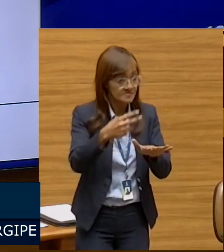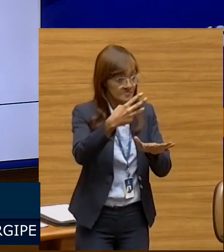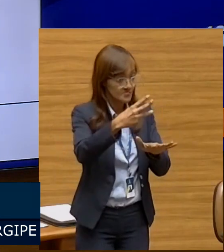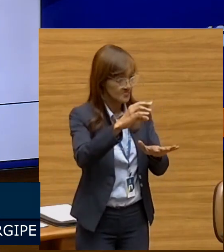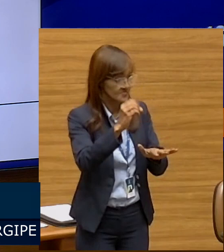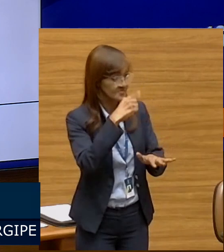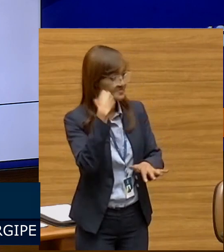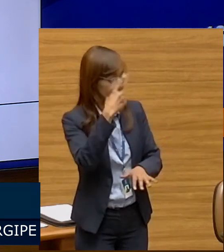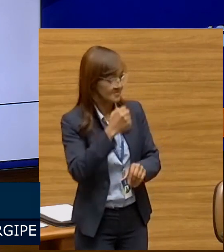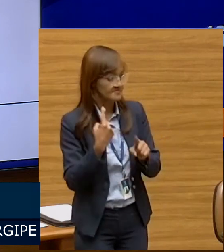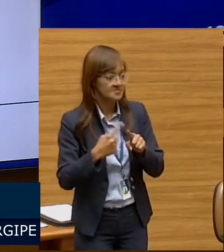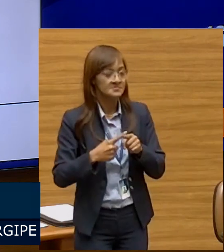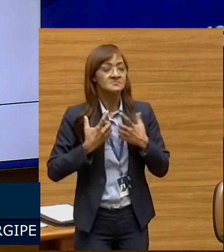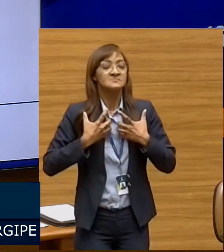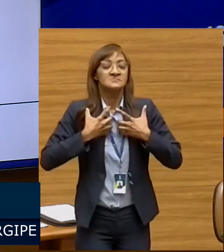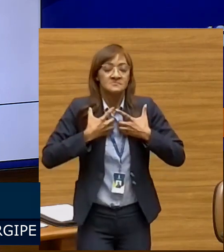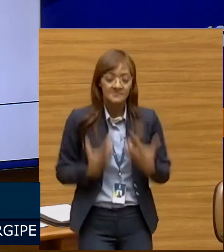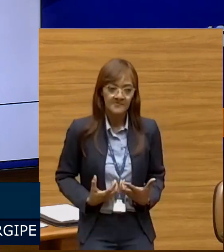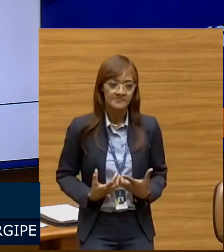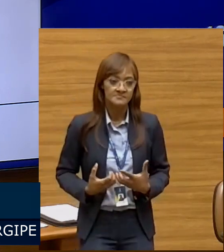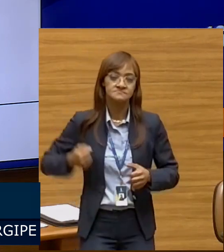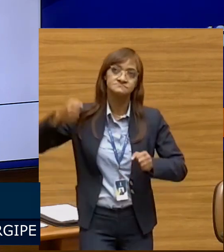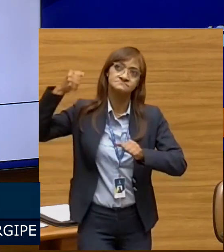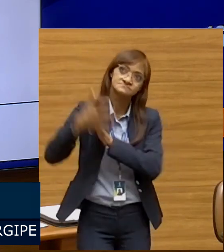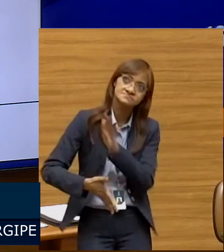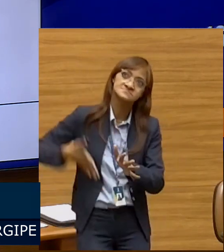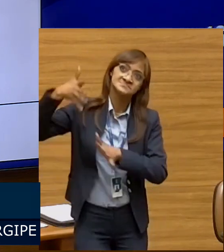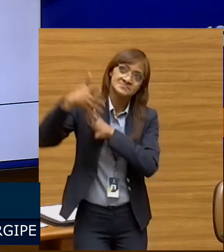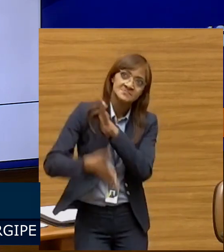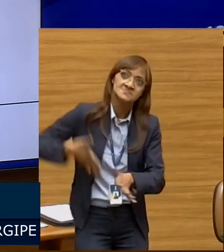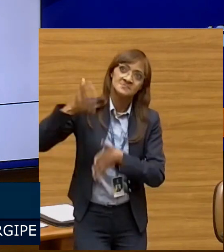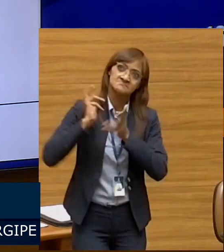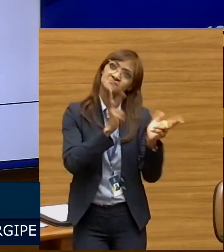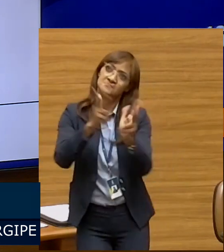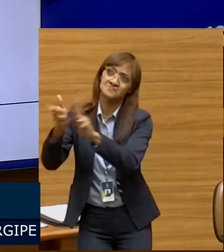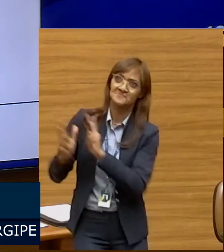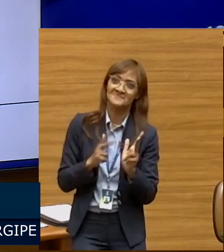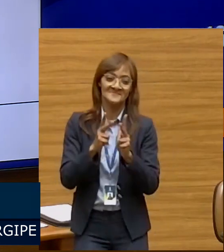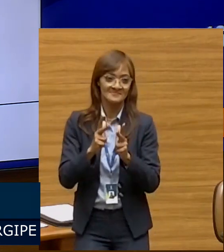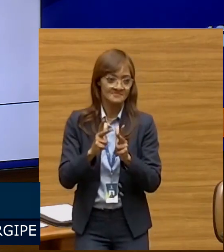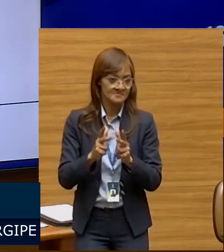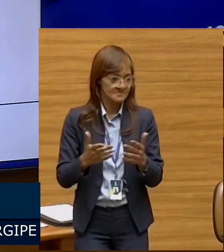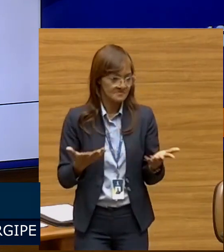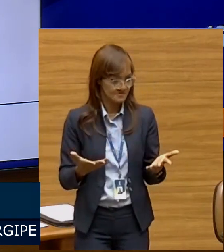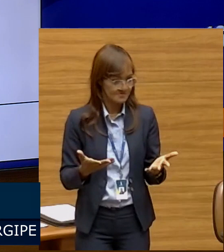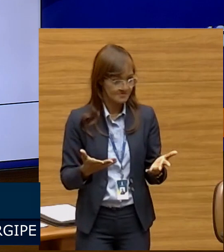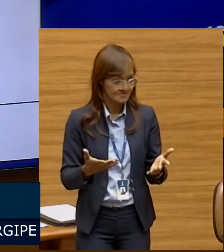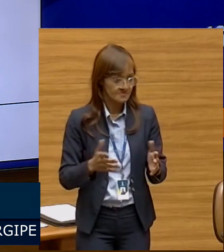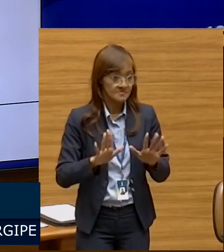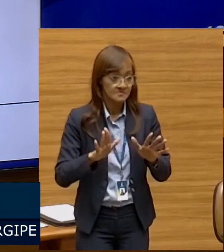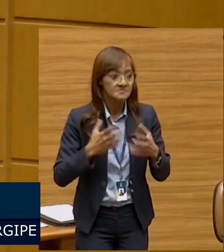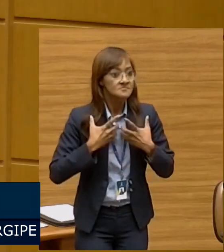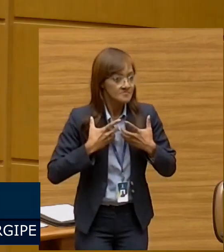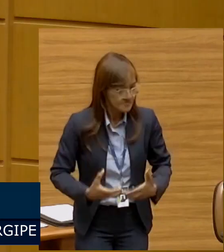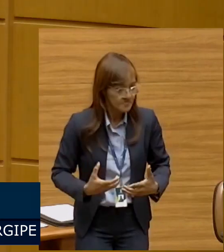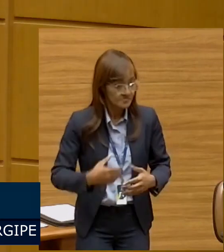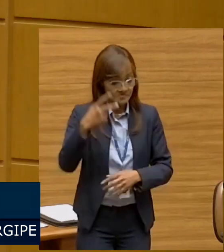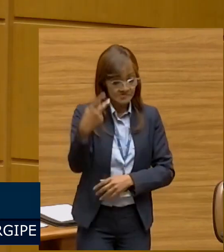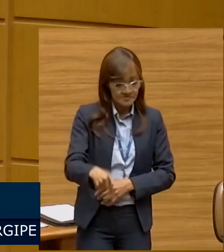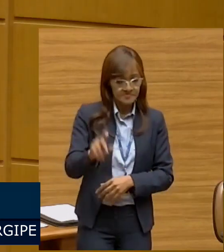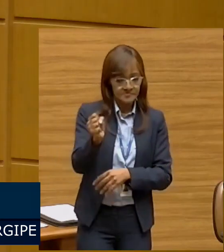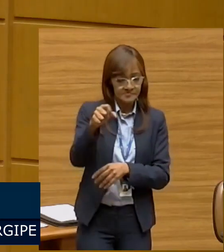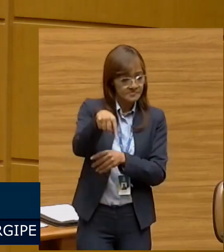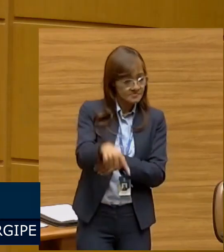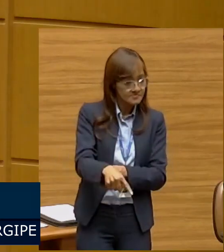a galerinha aqui cansa a gente. Tratou o intérprete de Libras câncer de não só a máquina. E a gente precisa falar que tem lugares de Sergipe que